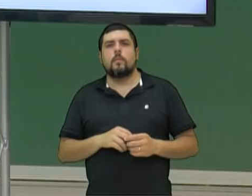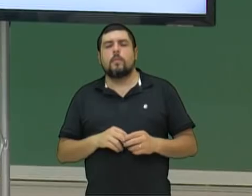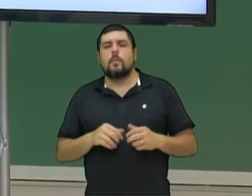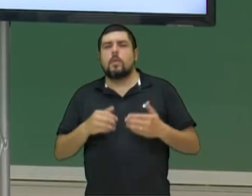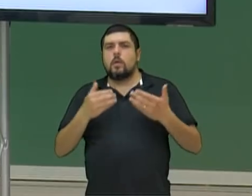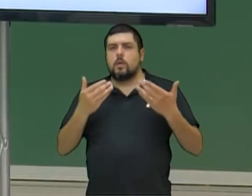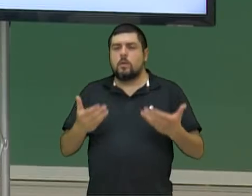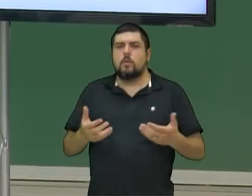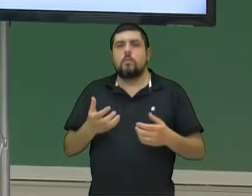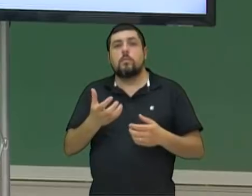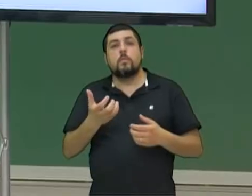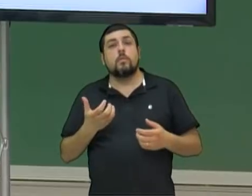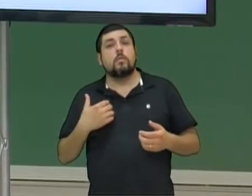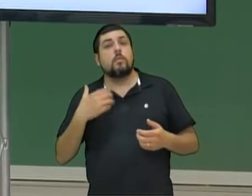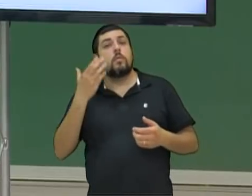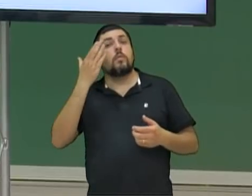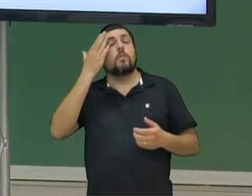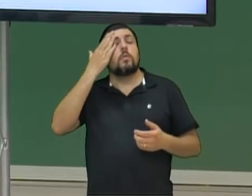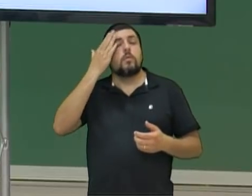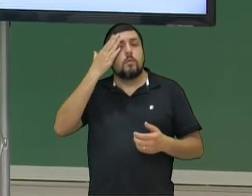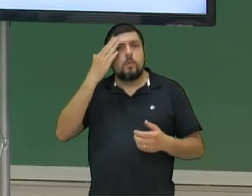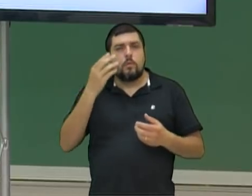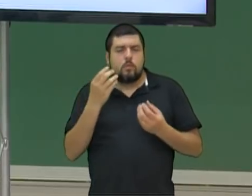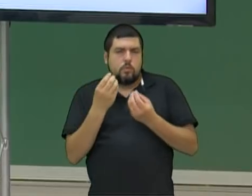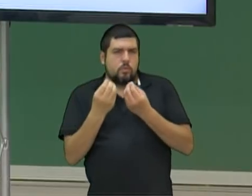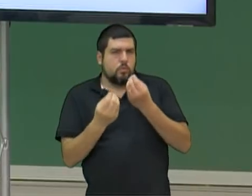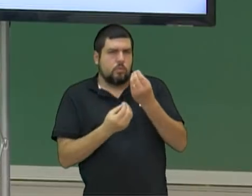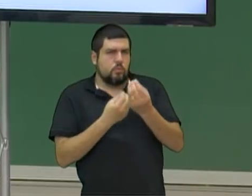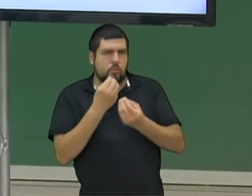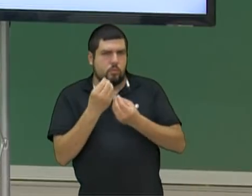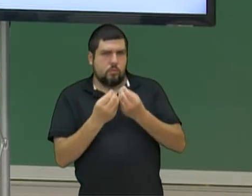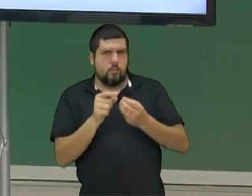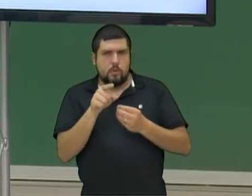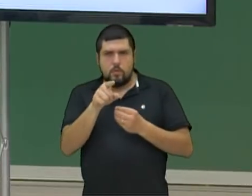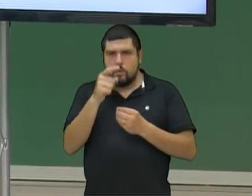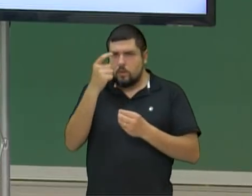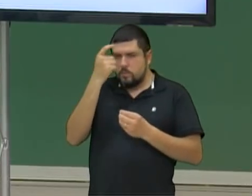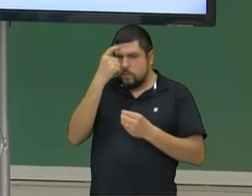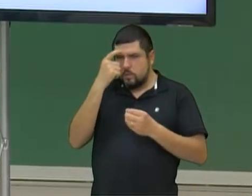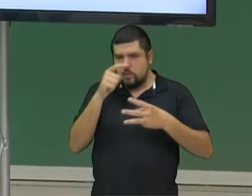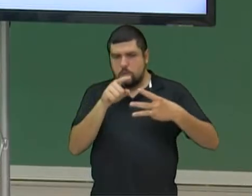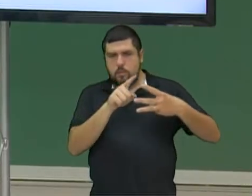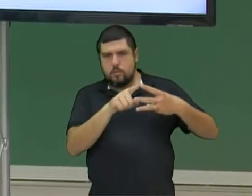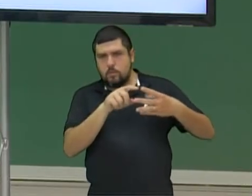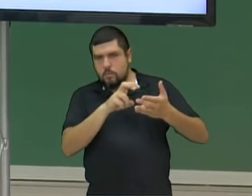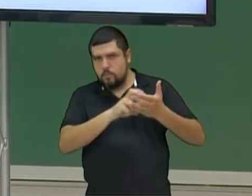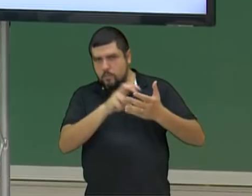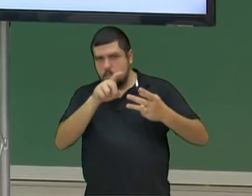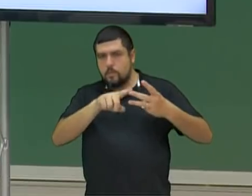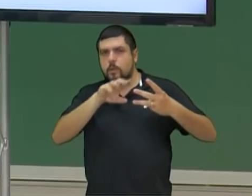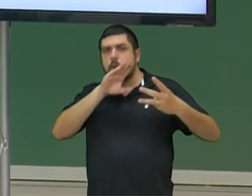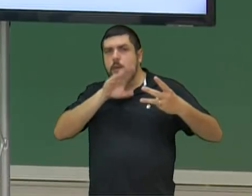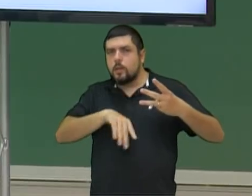vocês pensem um pouquinho, tá bom? Nesse caso, olha só, manhã, tarde e noite. Então, vamos observar.